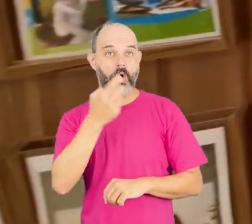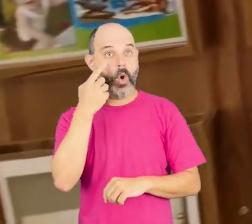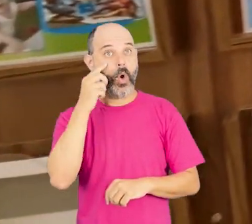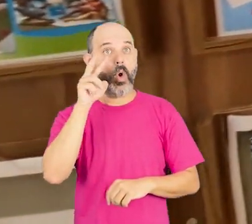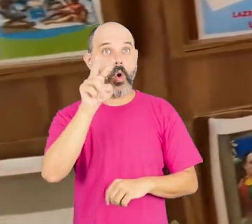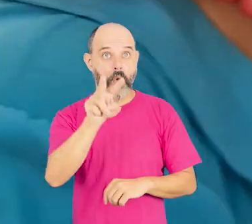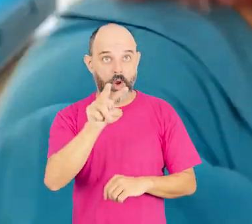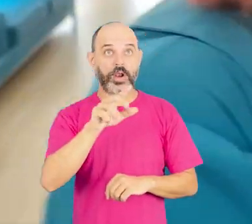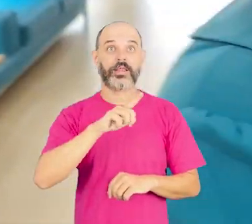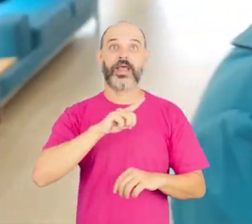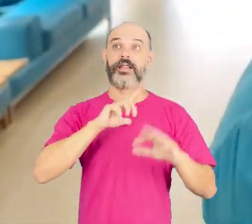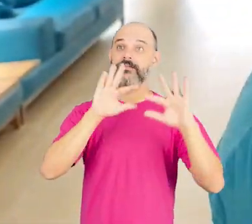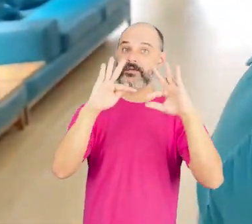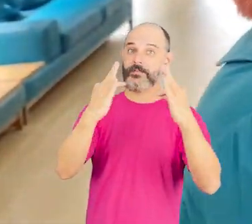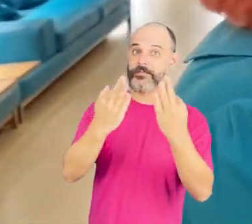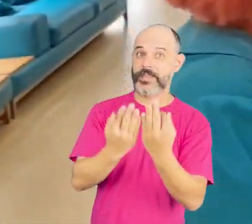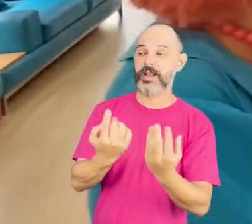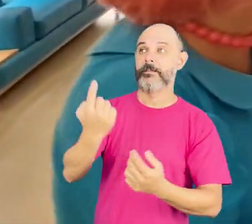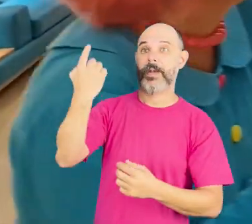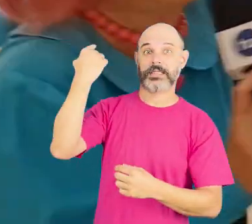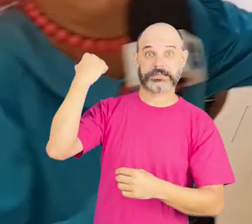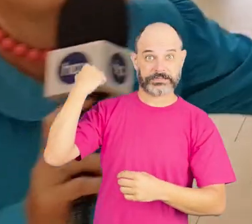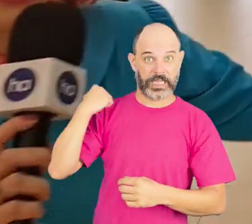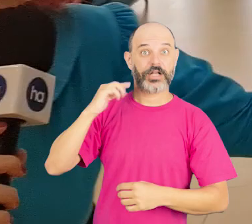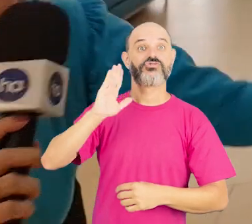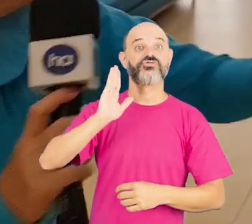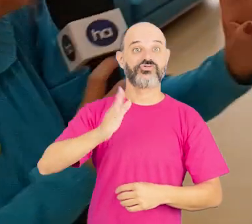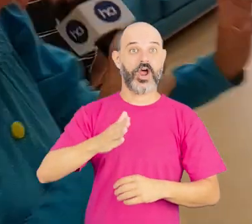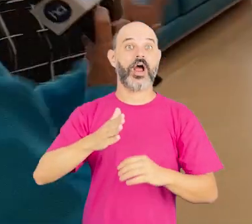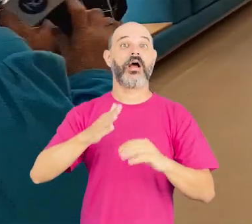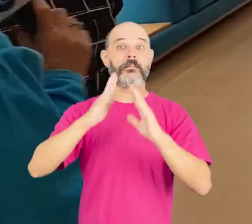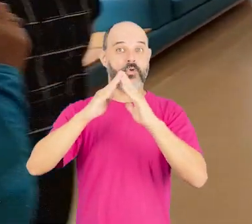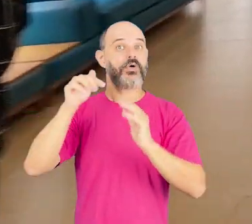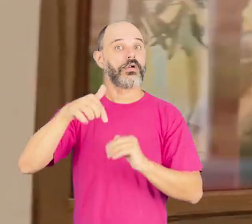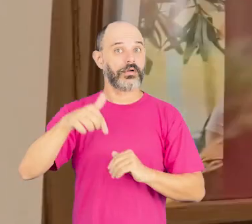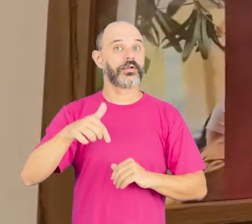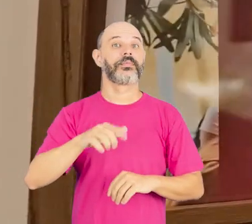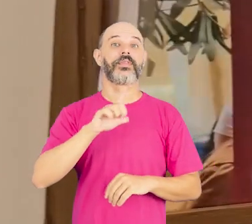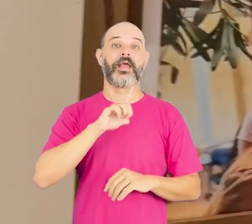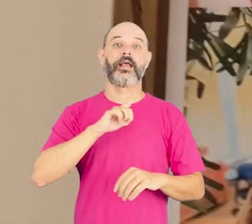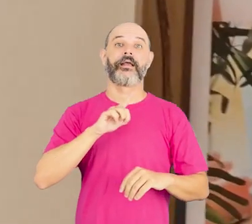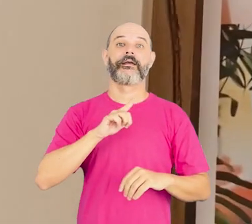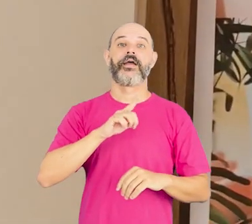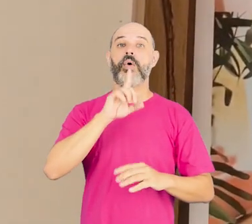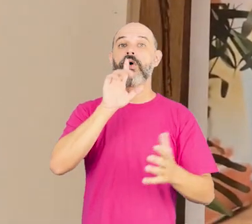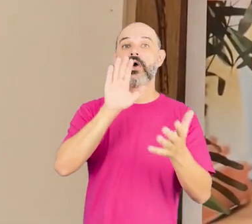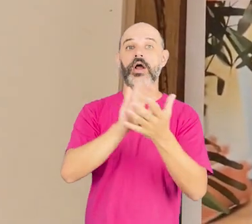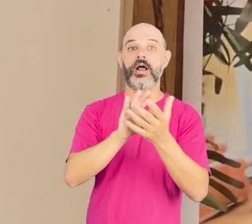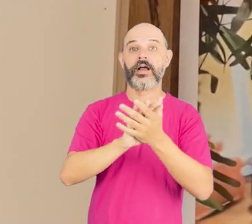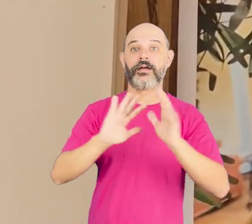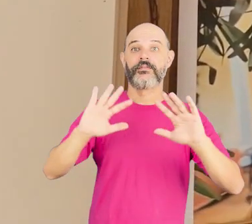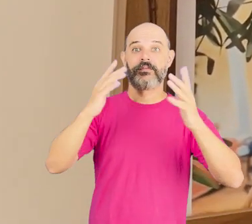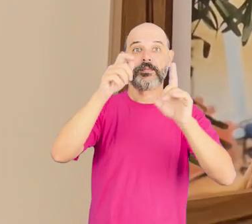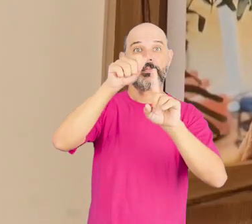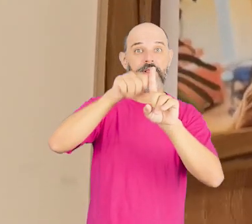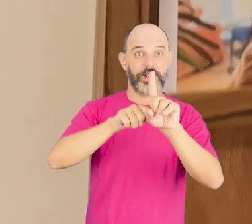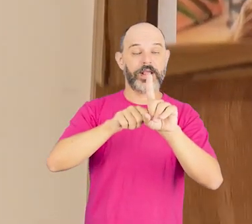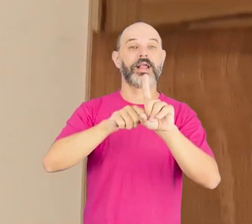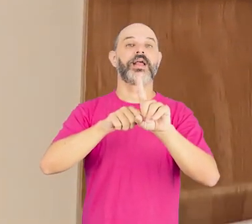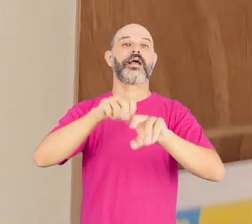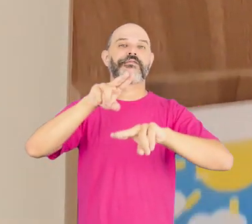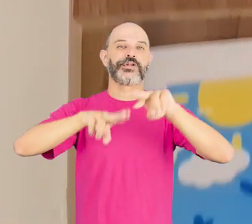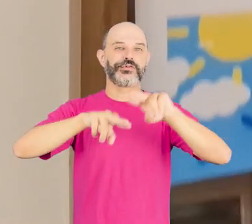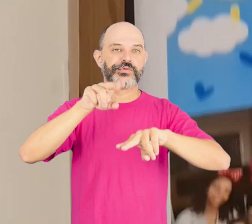E olha só, gente, essas aqui são famílias que já passaram aqui pelo lar, é isso? Aniversariante do mês,